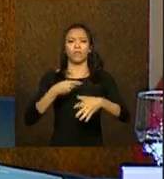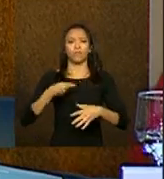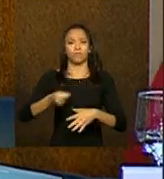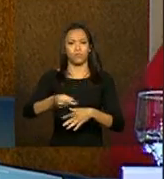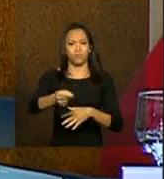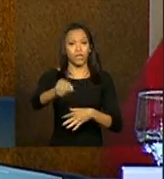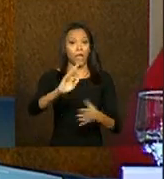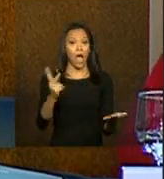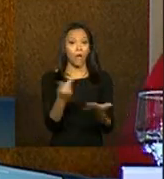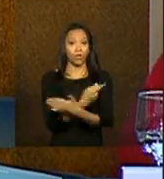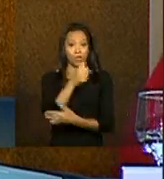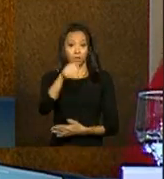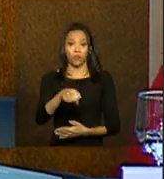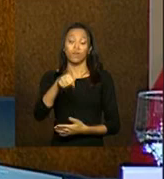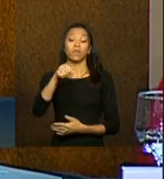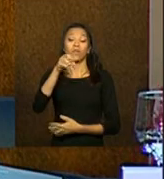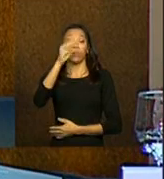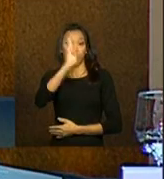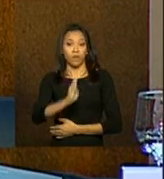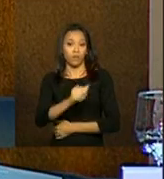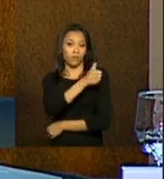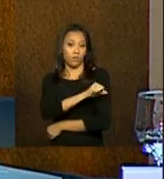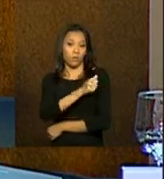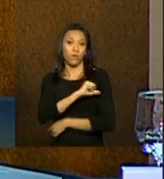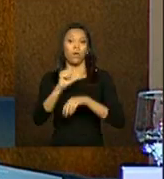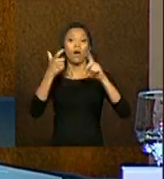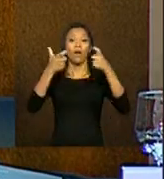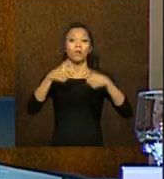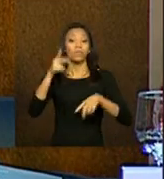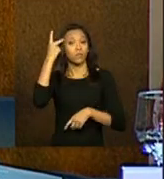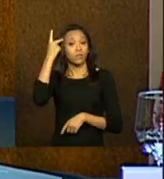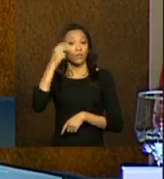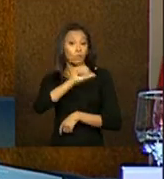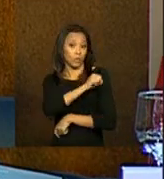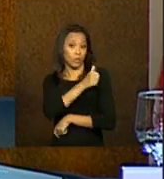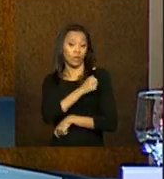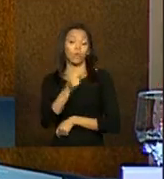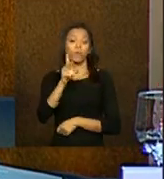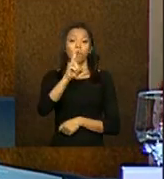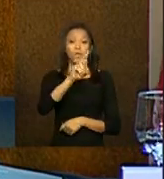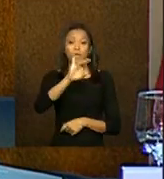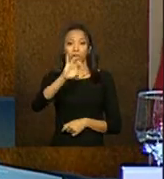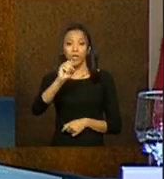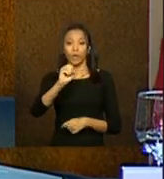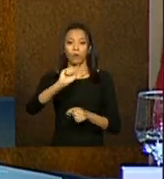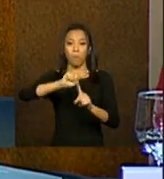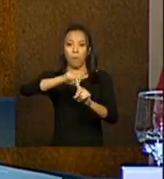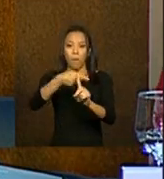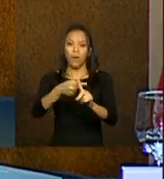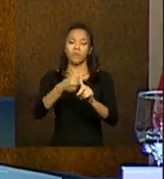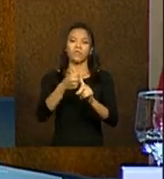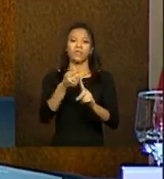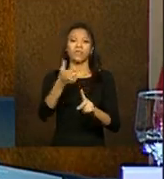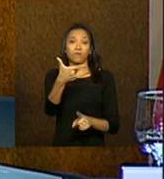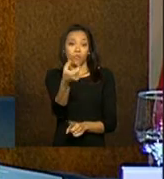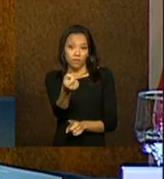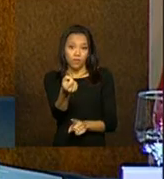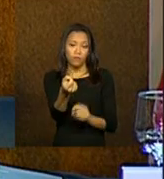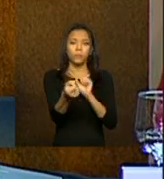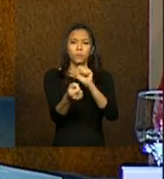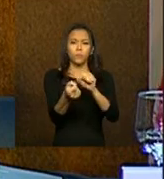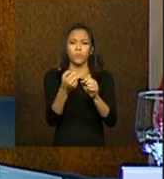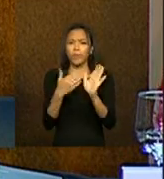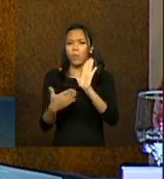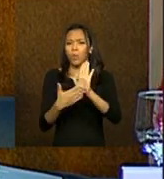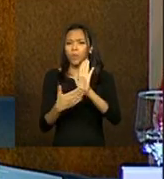aconteceu aqui, né, na Rio Mais 20 em 2012. A resolução sugere que sejam criados